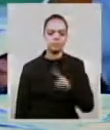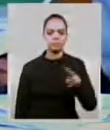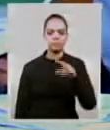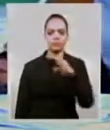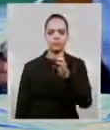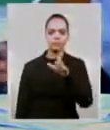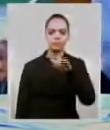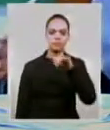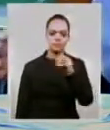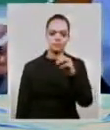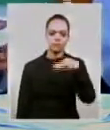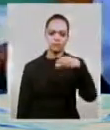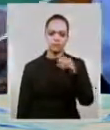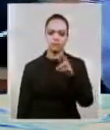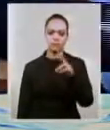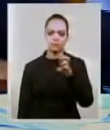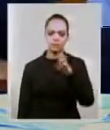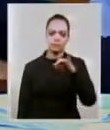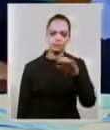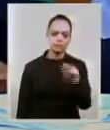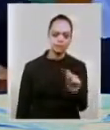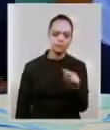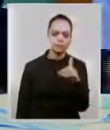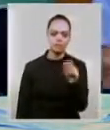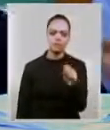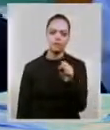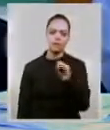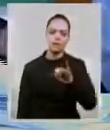Célio Moreira da Silva.